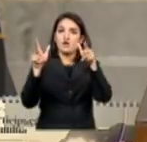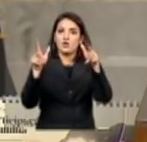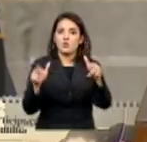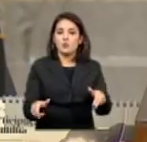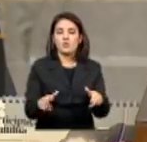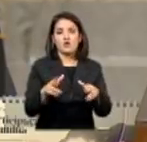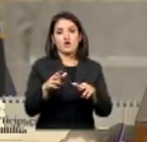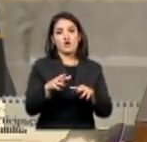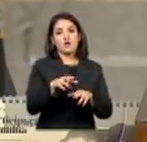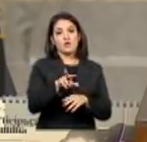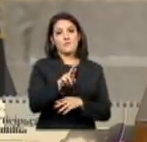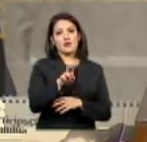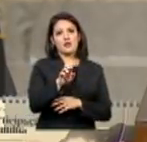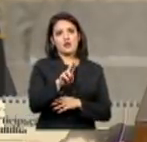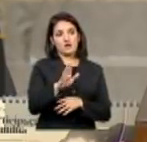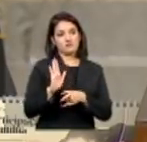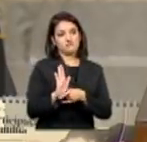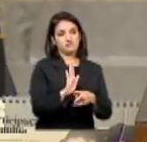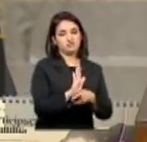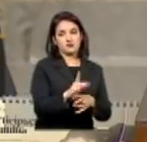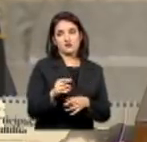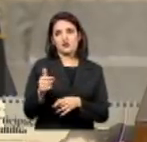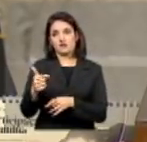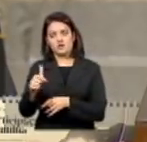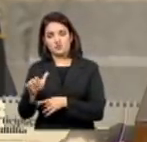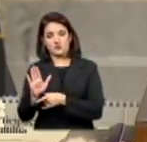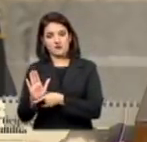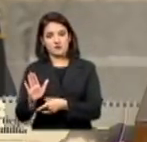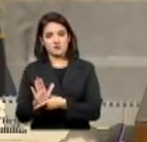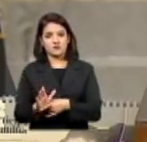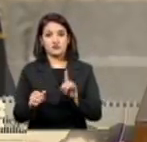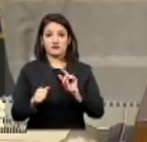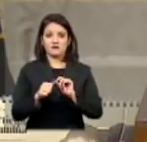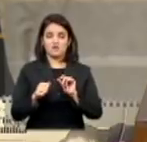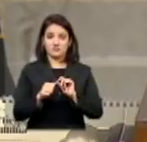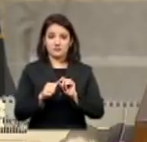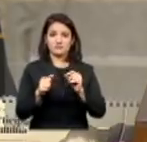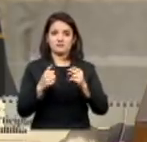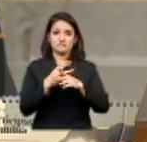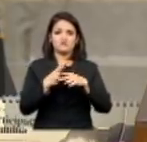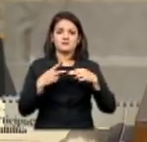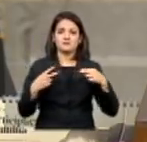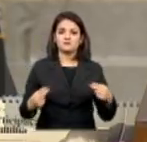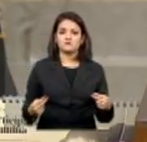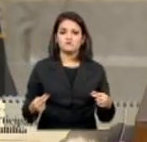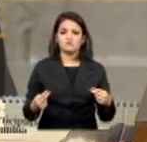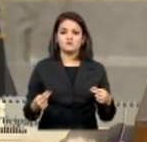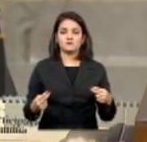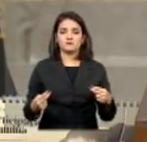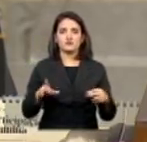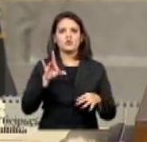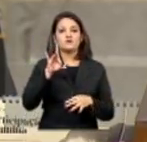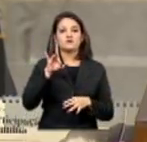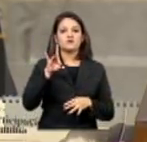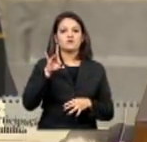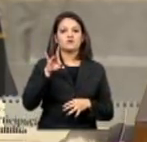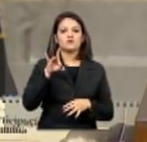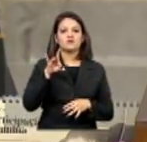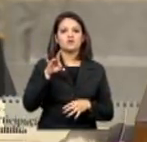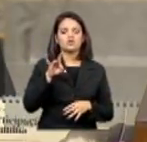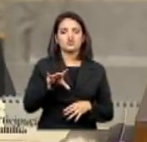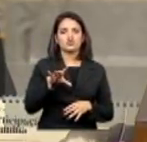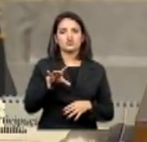colaboradores apresentar alegações finais produzirá efeitos ex nunc ou seja a apenas para os